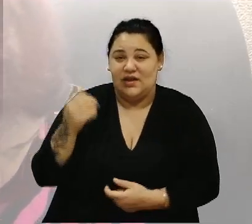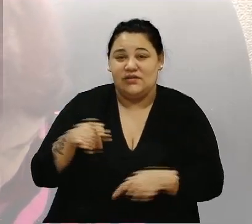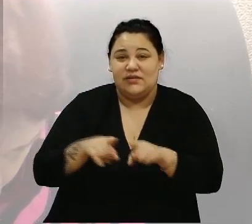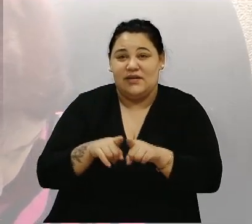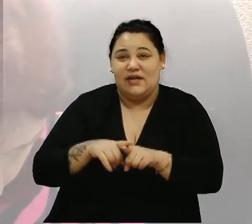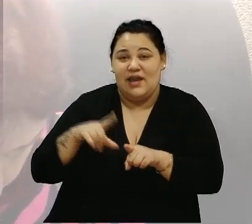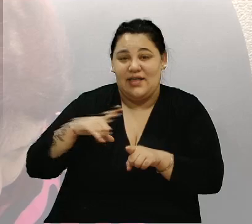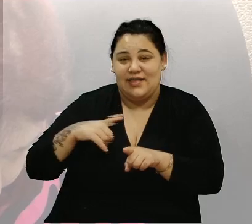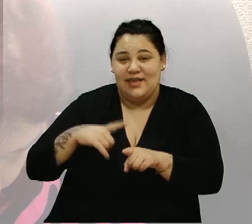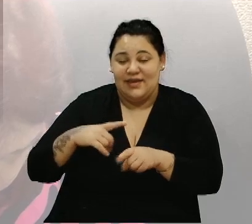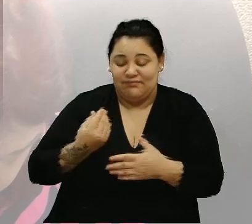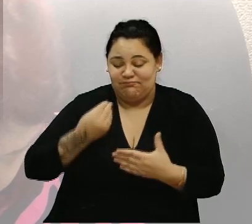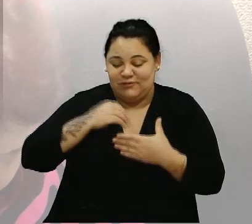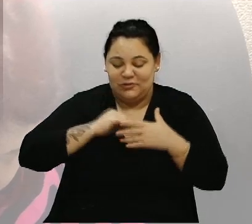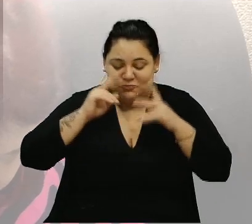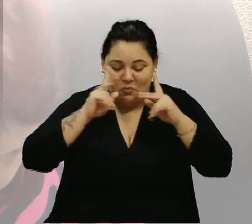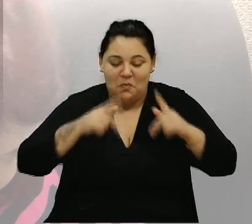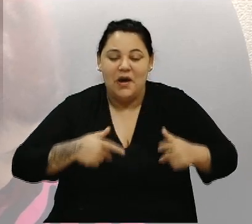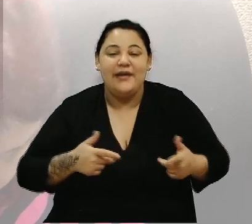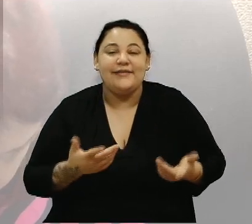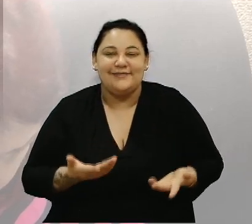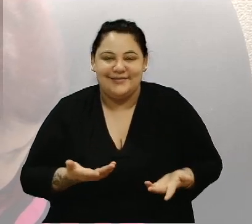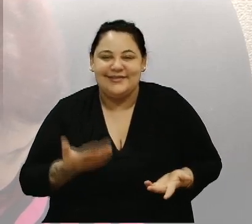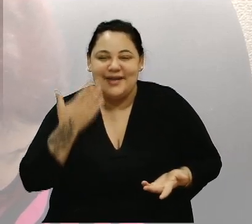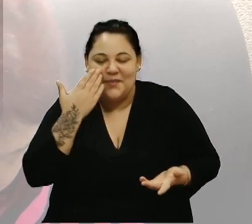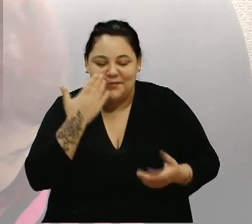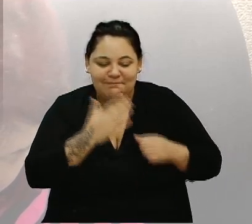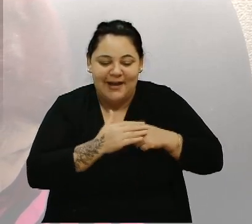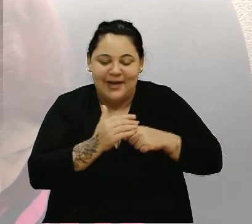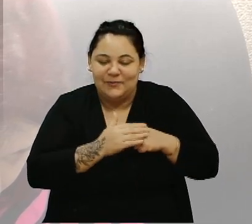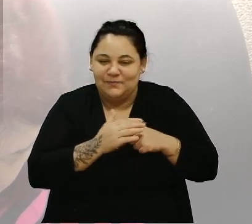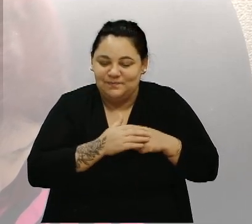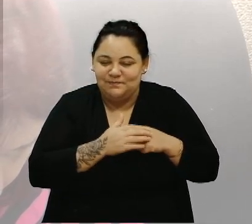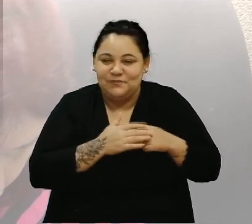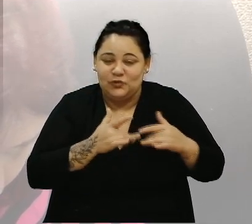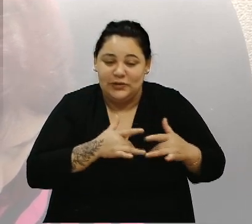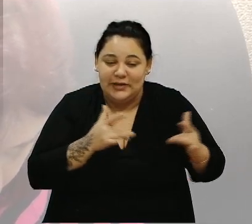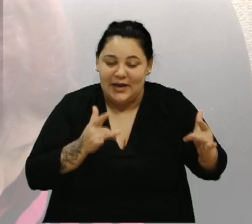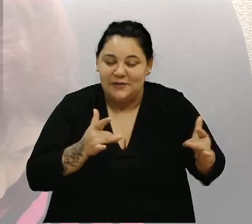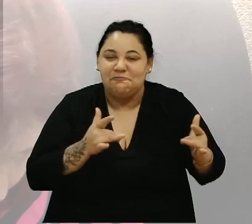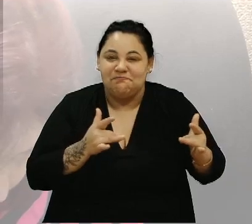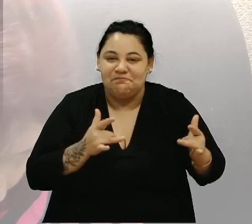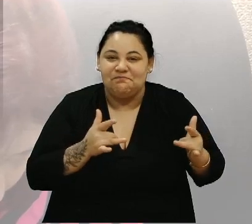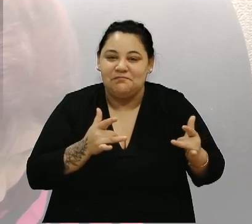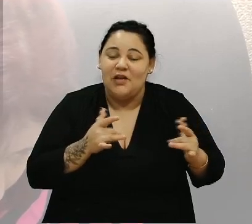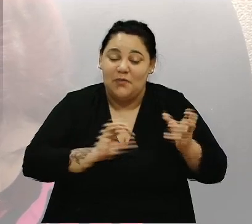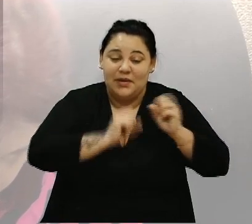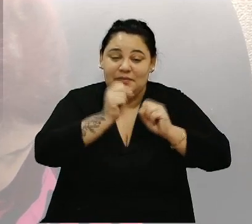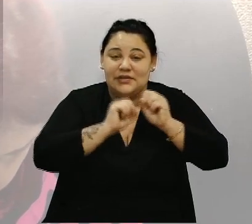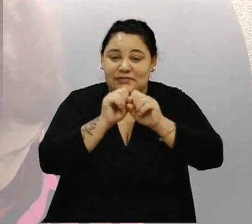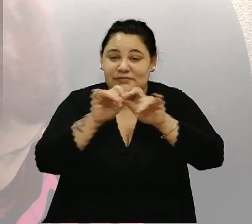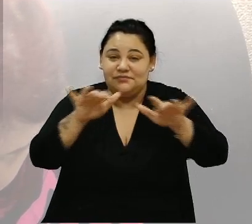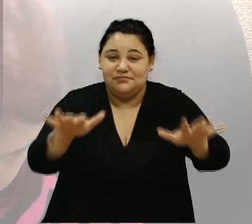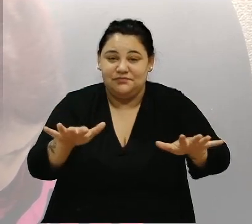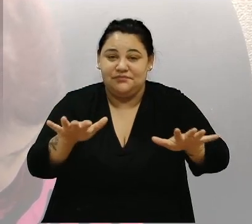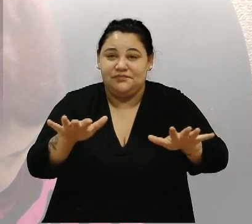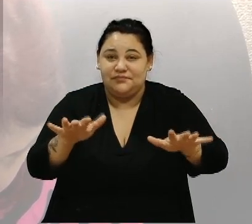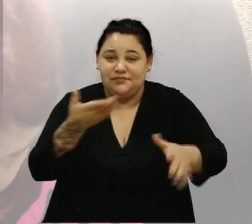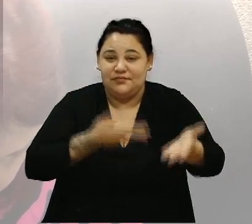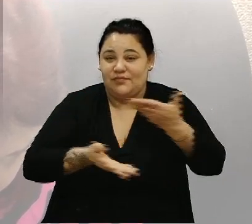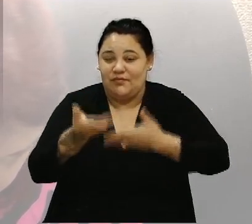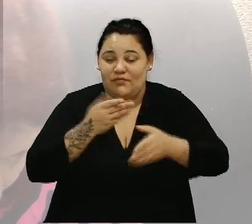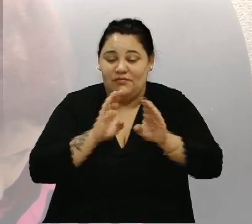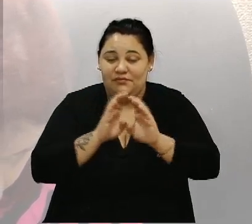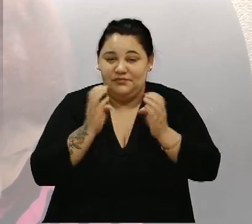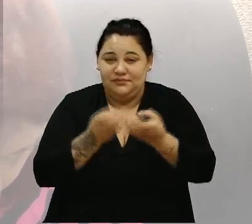lado humanitário também. É uma empresa que compartilha com a nossa